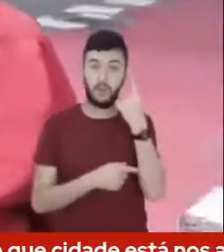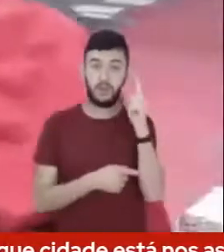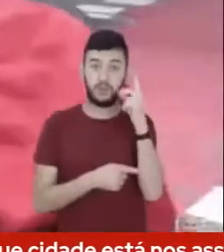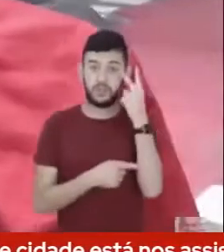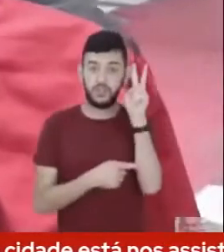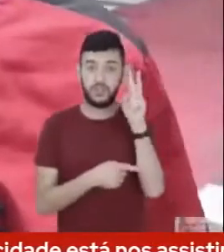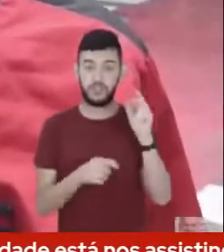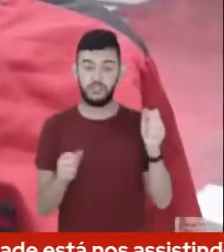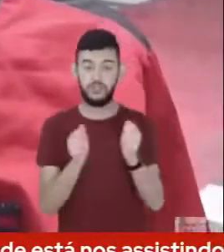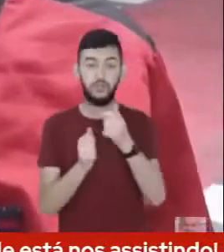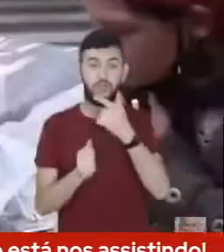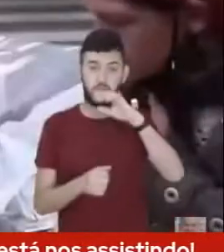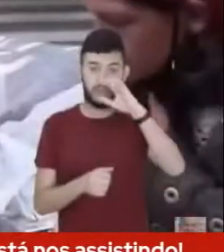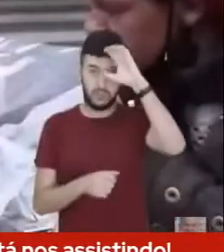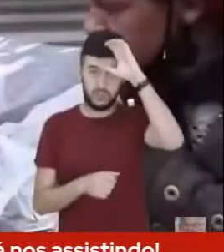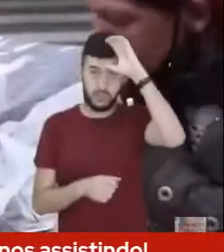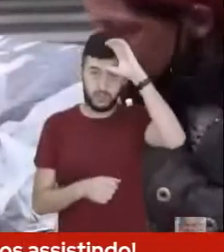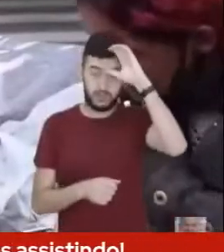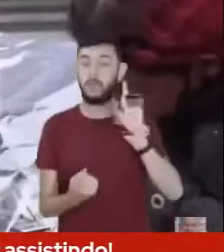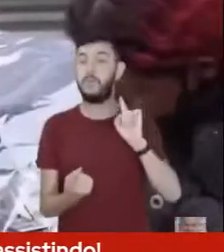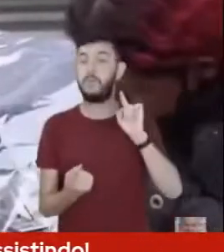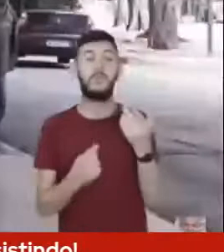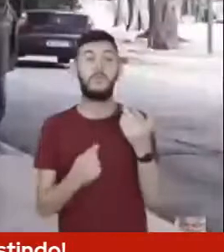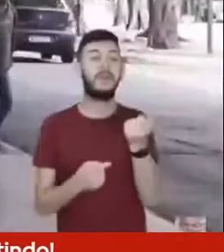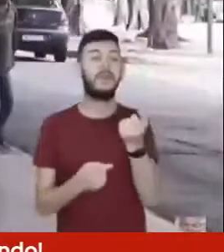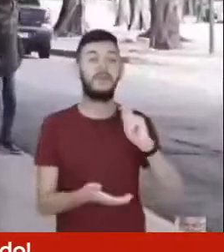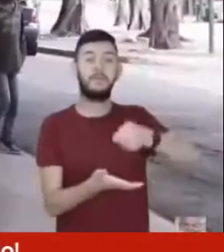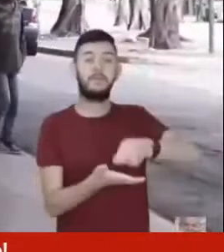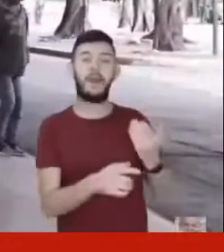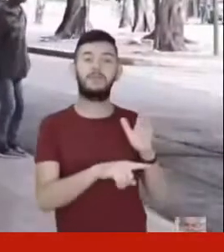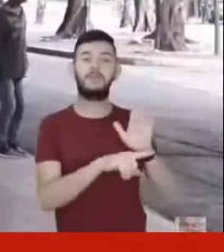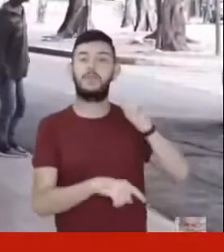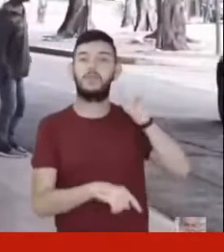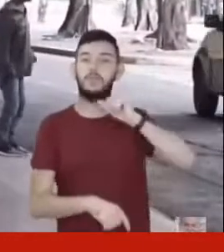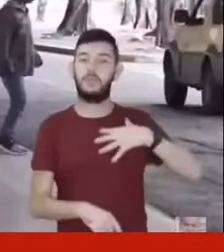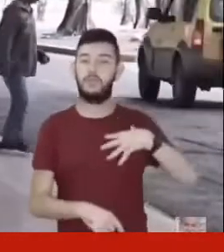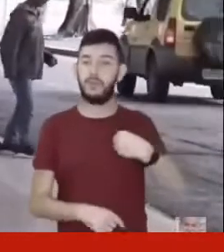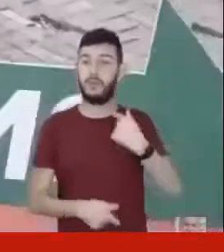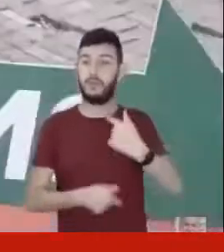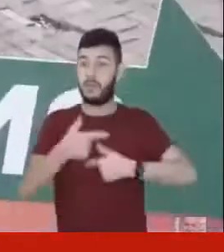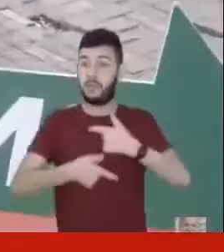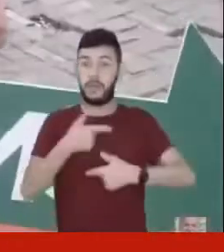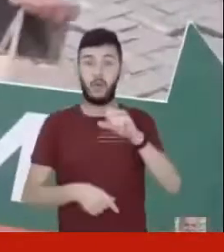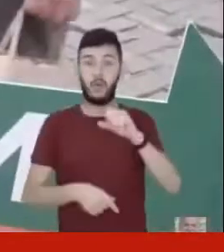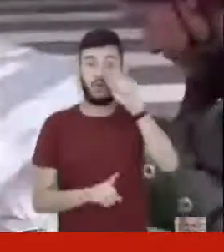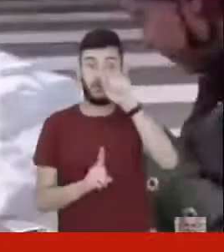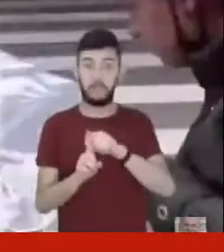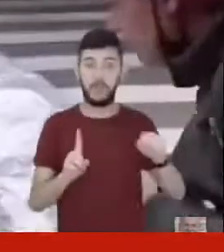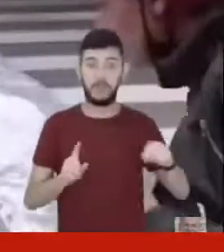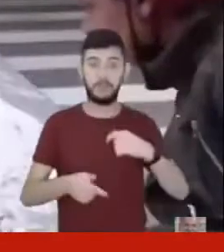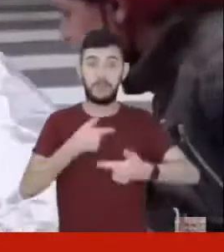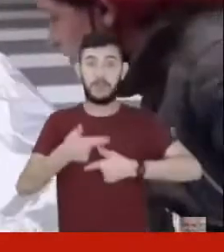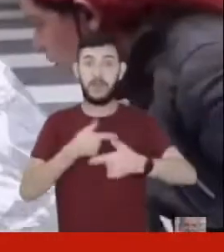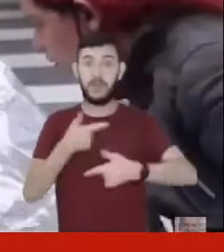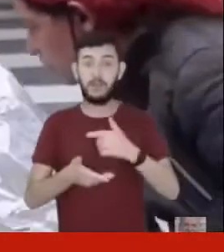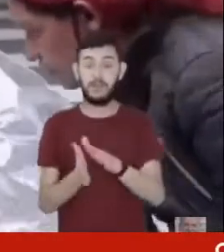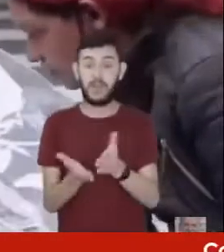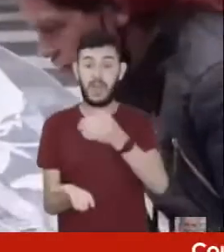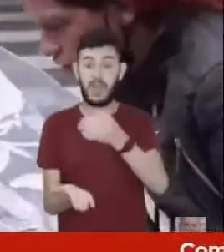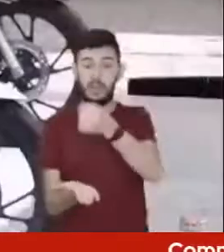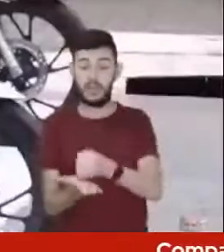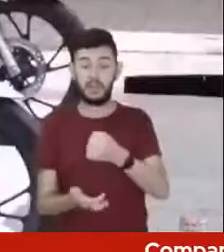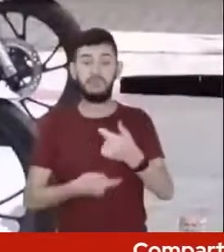filha. Trabalho há 10 anos com essa banca. Já tô 8 meses desempregado. Nunca tive carteira assinada. Nunca tive carteira assinada. Tá difícil arrumar